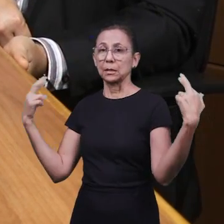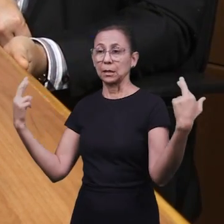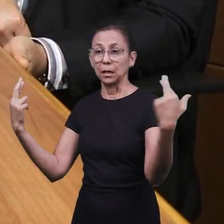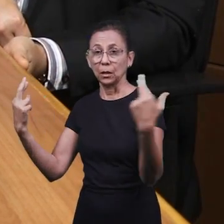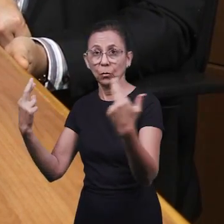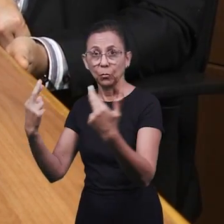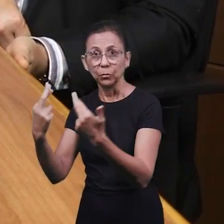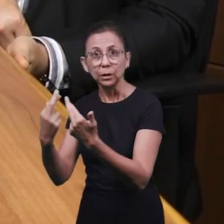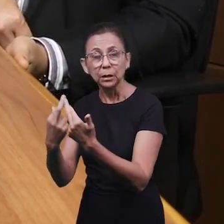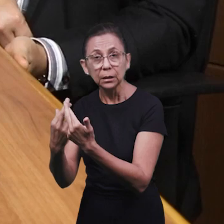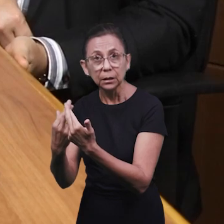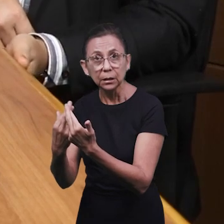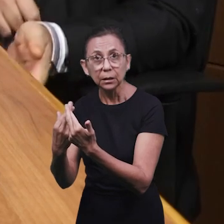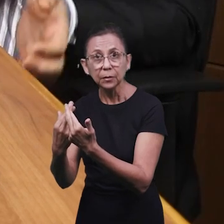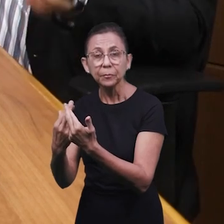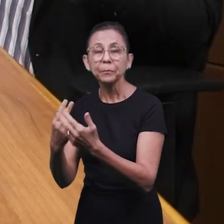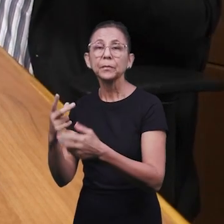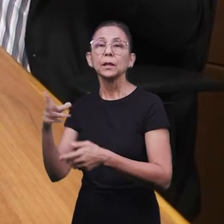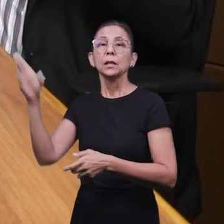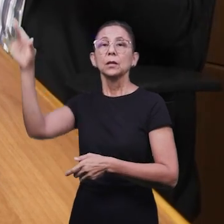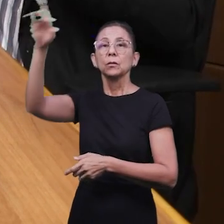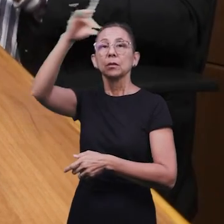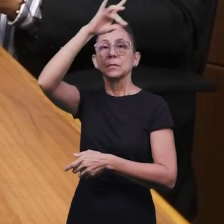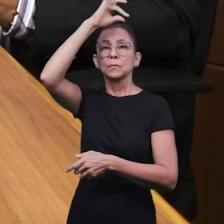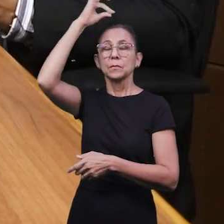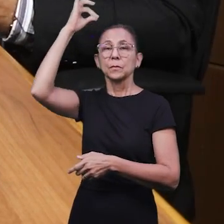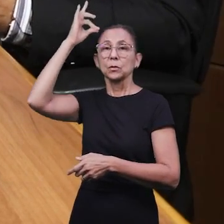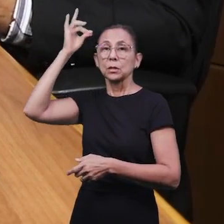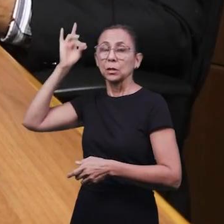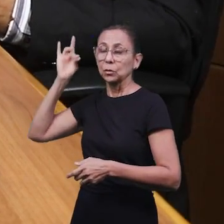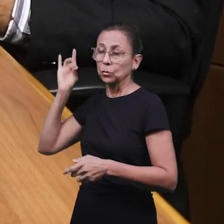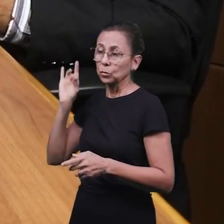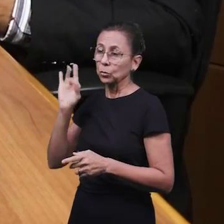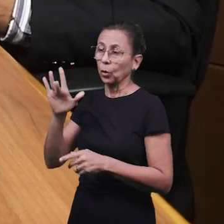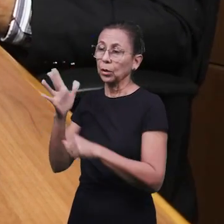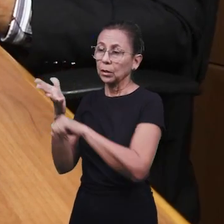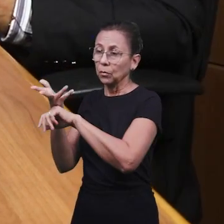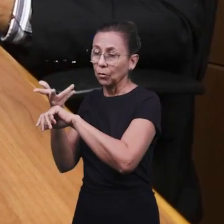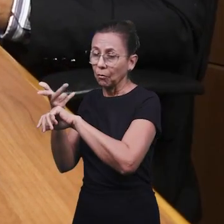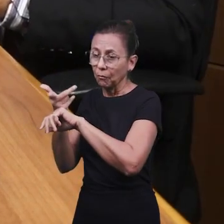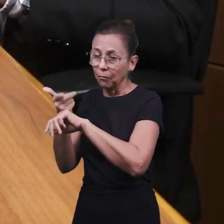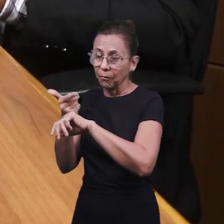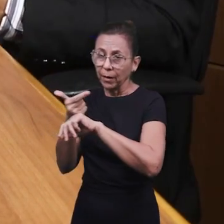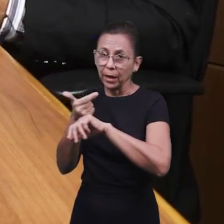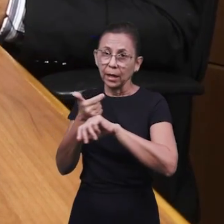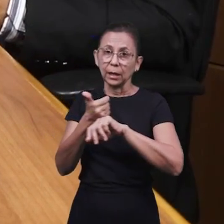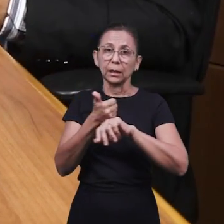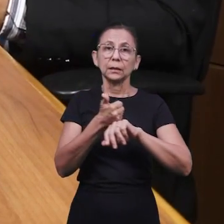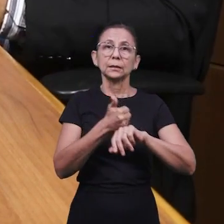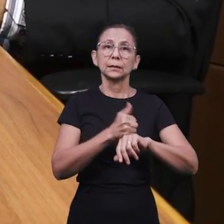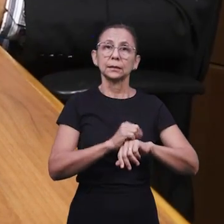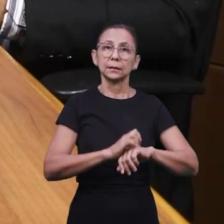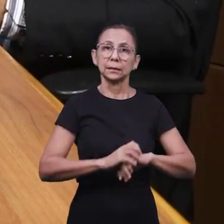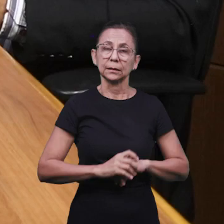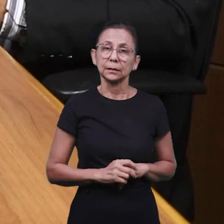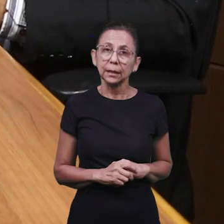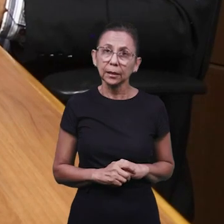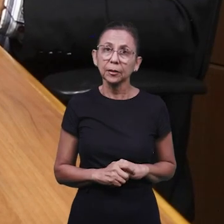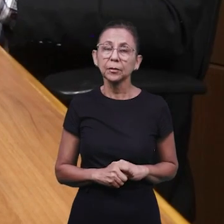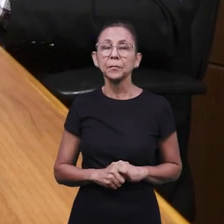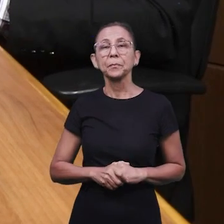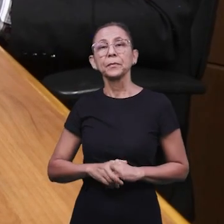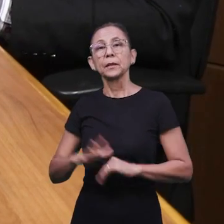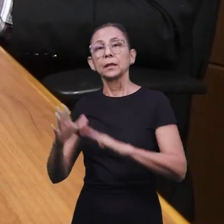experiência real, não é uma experiência intelectual, não é uma experiência cognitiva, não é uma